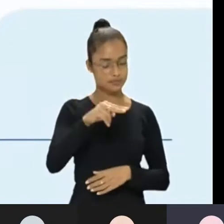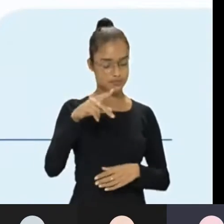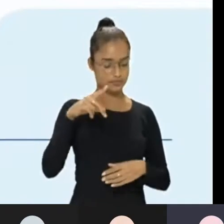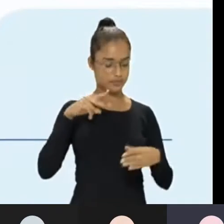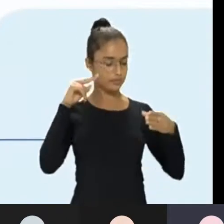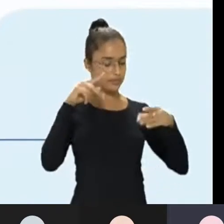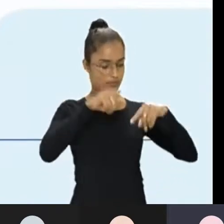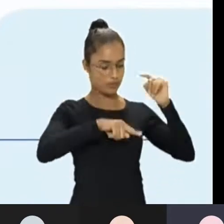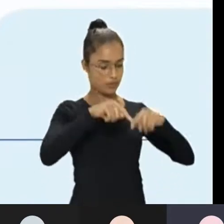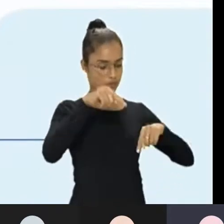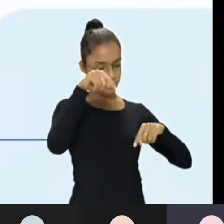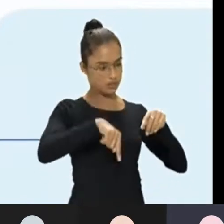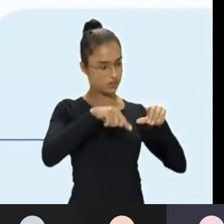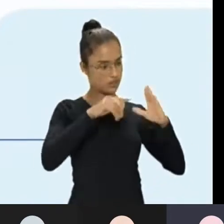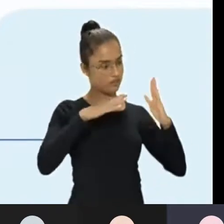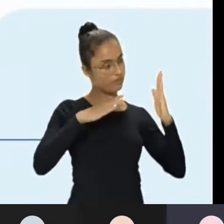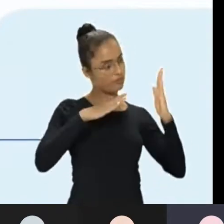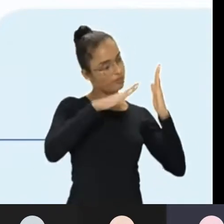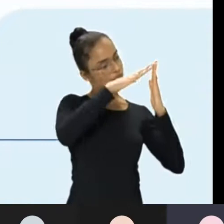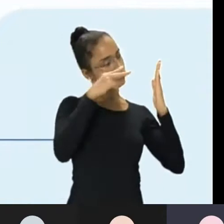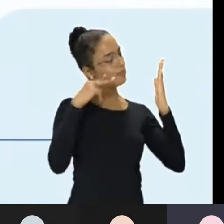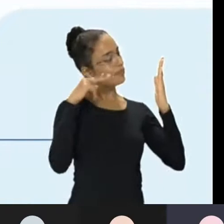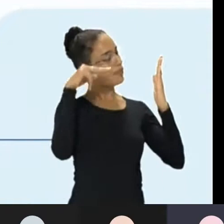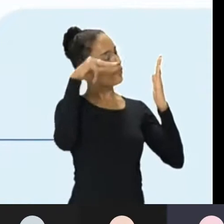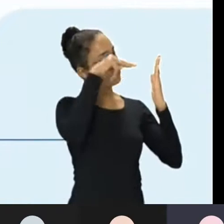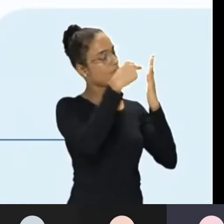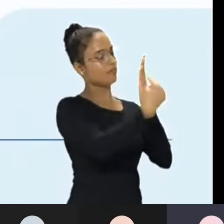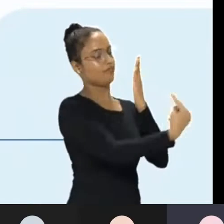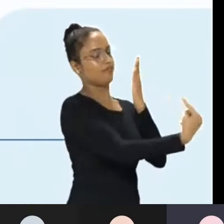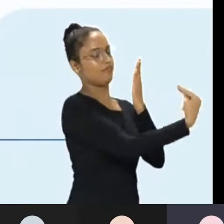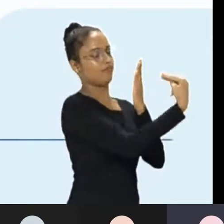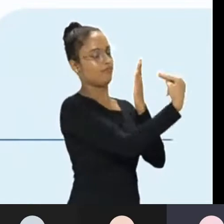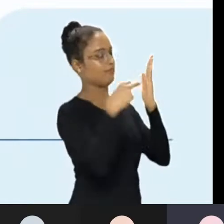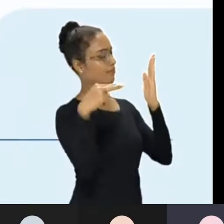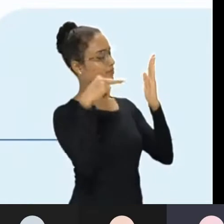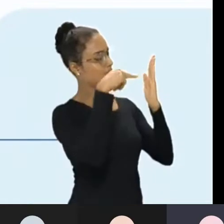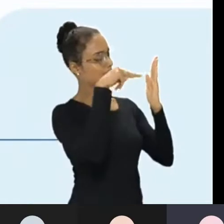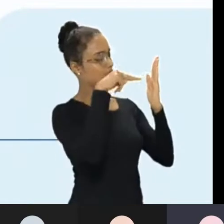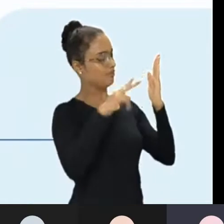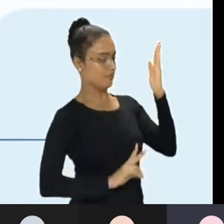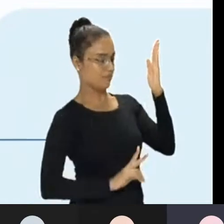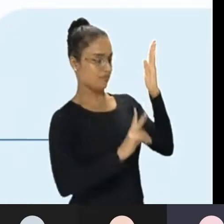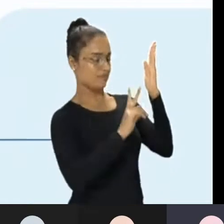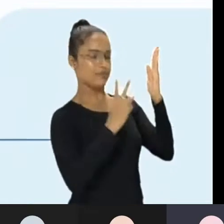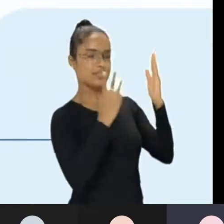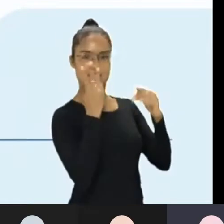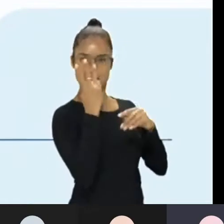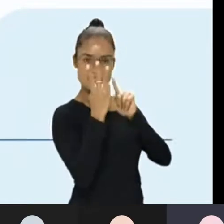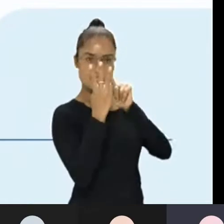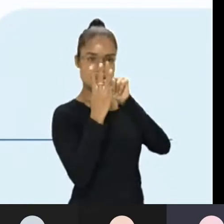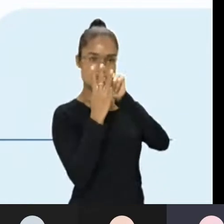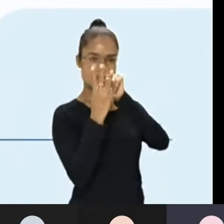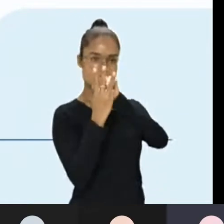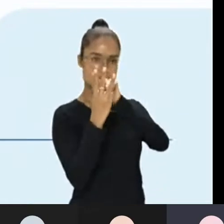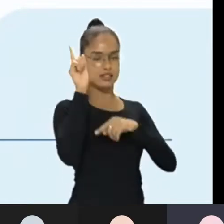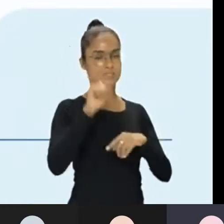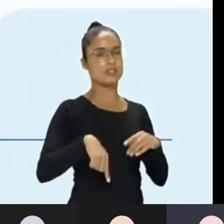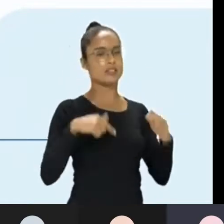objeto, e é dada a cotagem. Então, você tem aqui algumas cotagens na vista